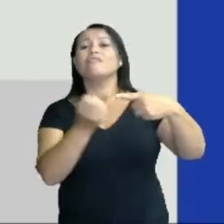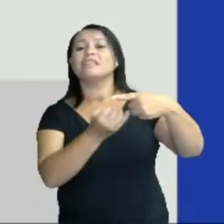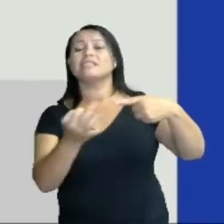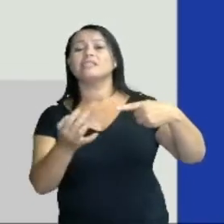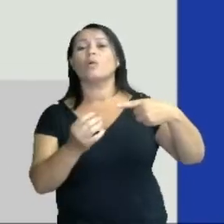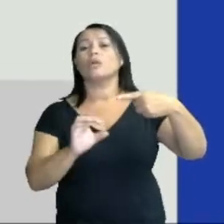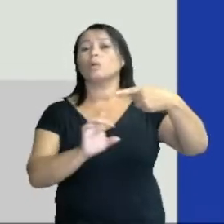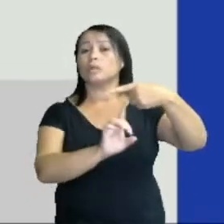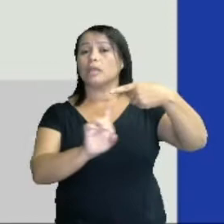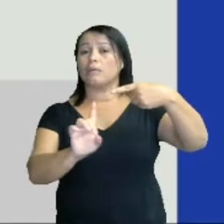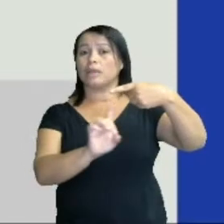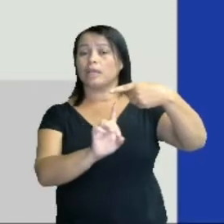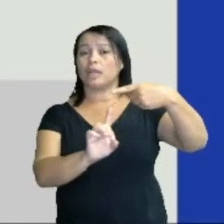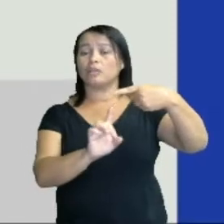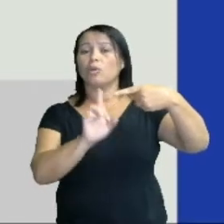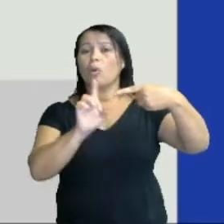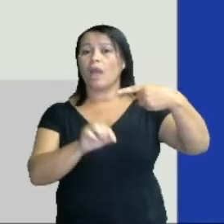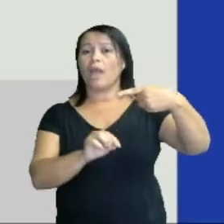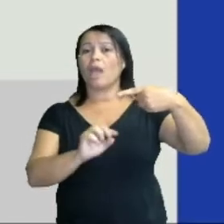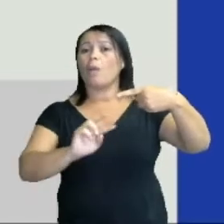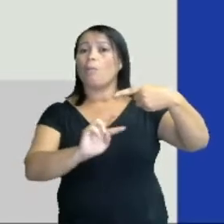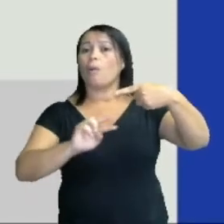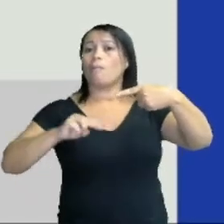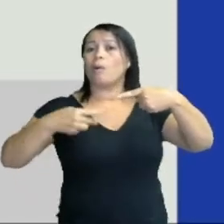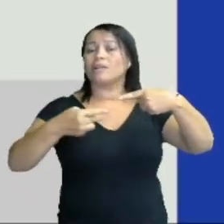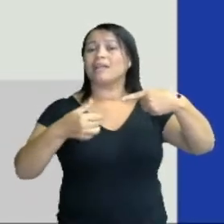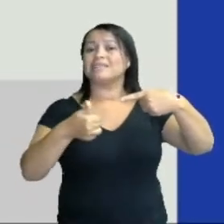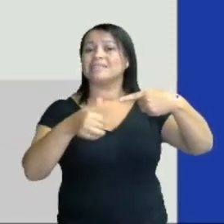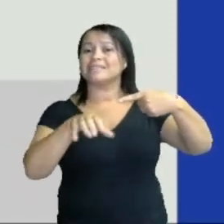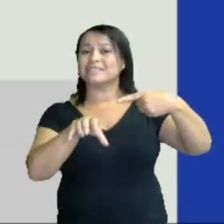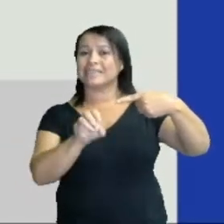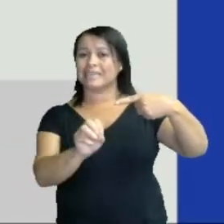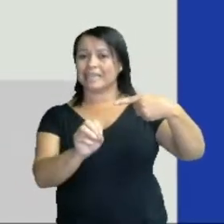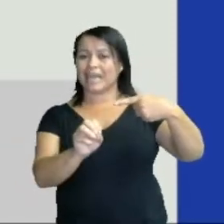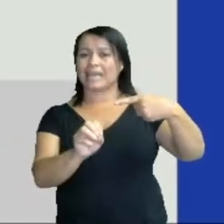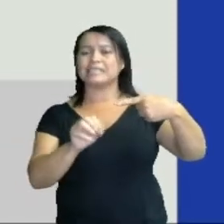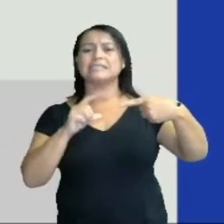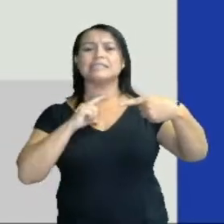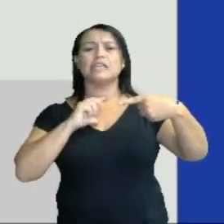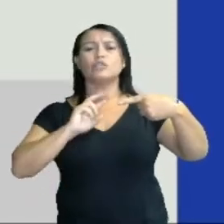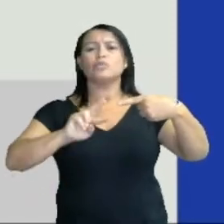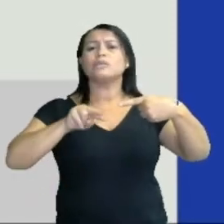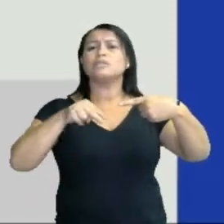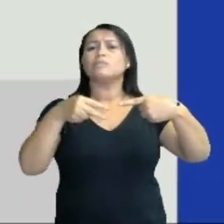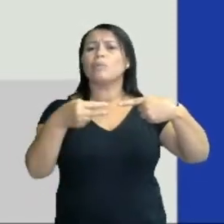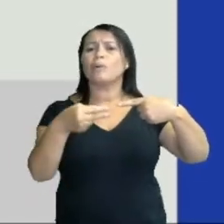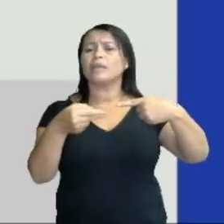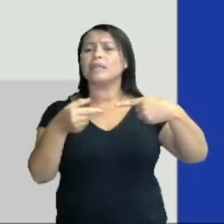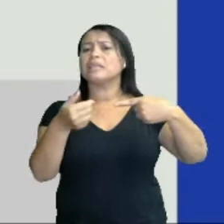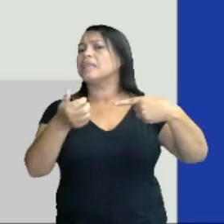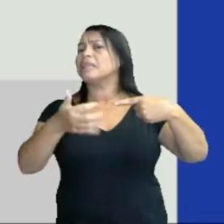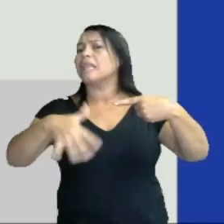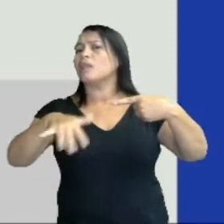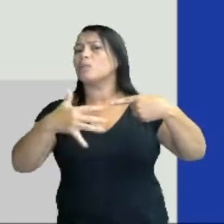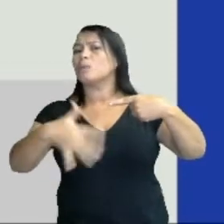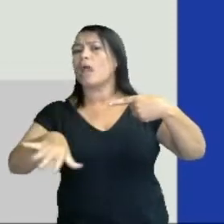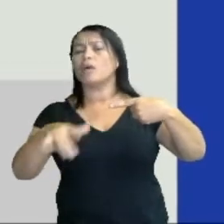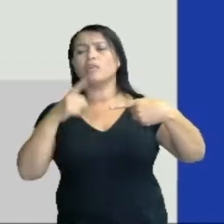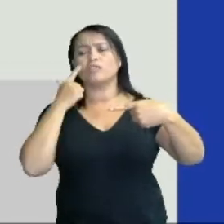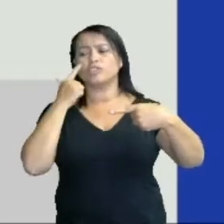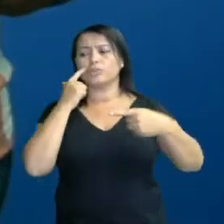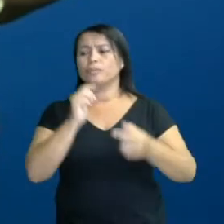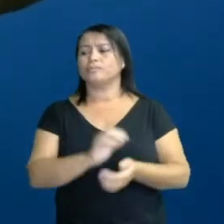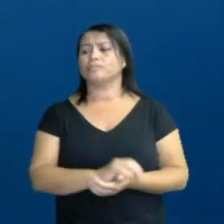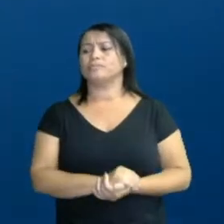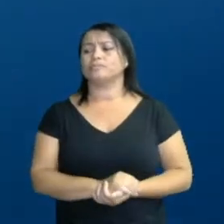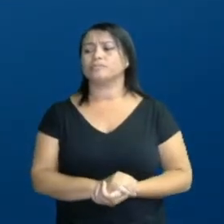o denominador é uma potência de 10 com expoente natural. Então, vê